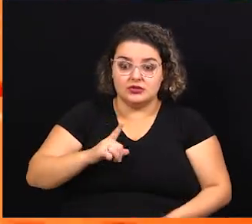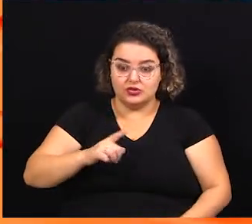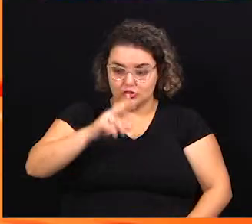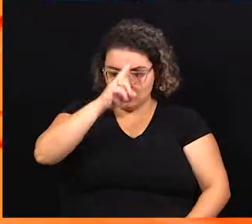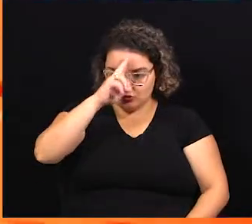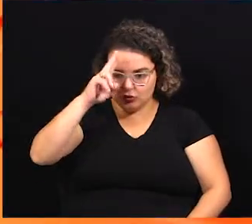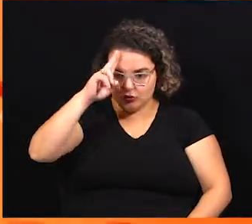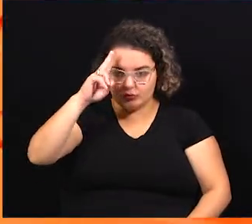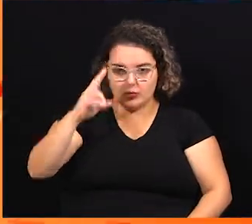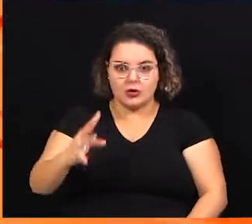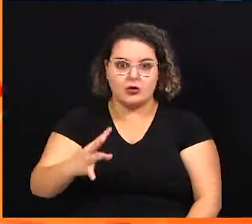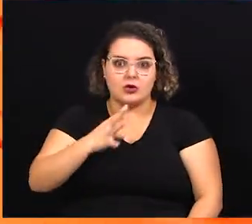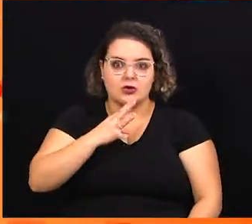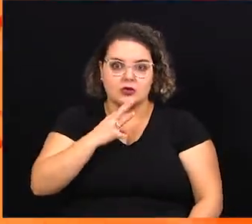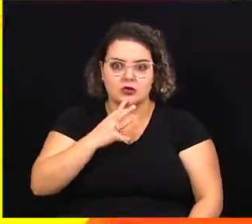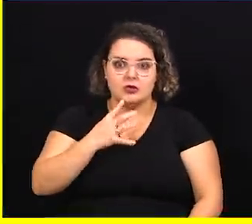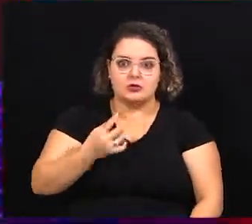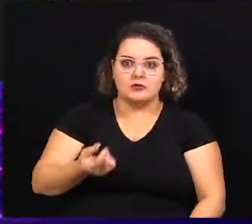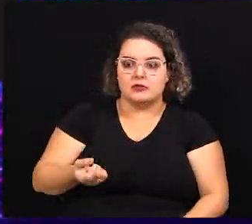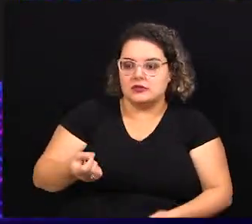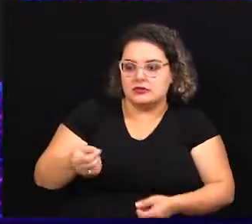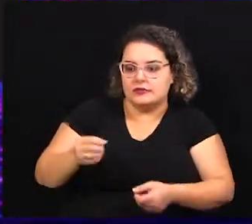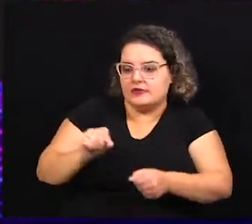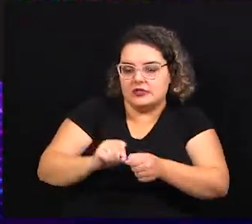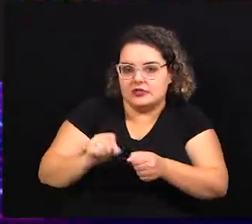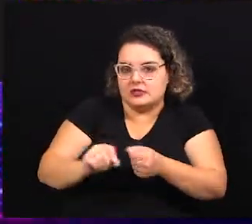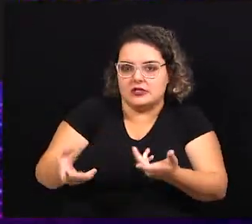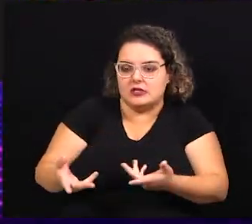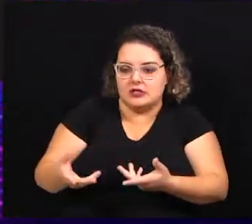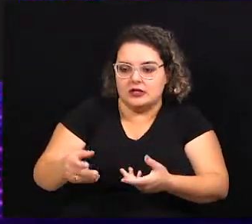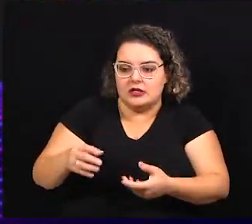Tem um Uber que eu conheci, que ele era amigo de um cara que fazia transporte ilegal,